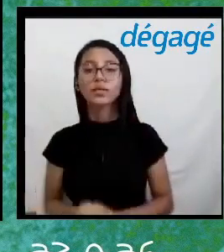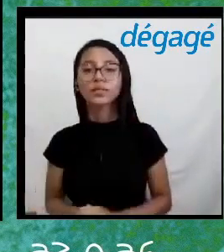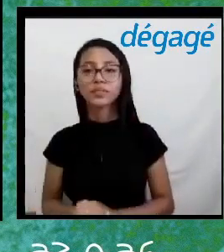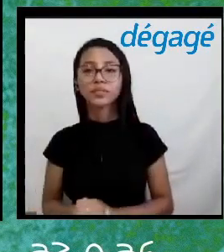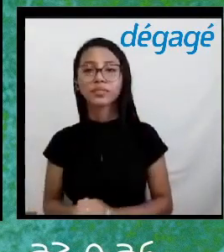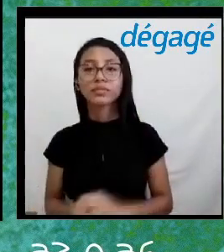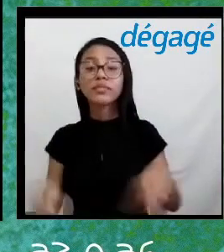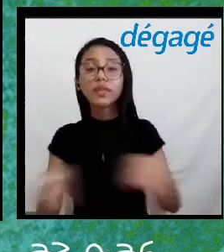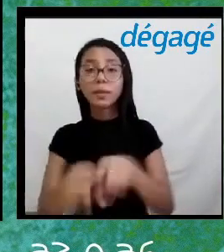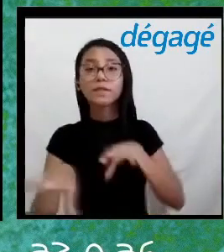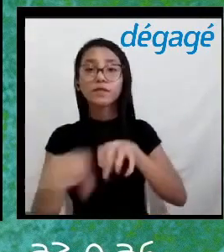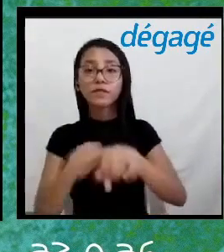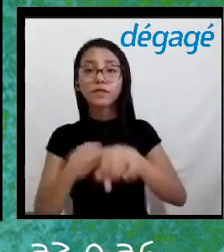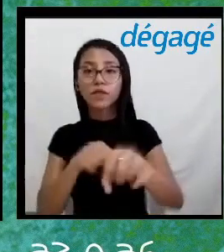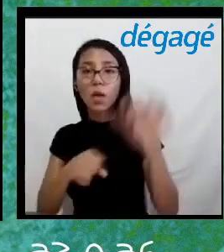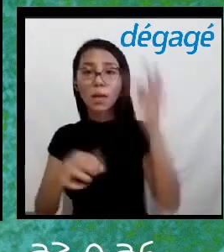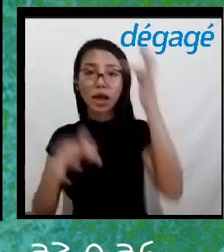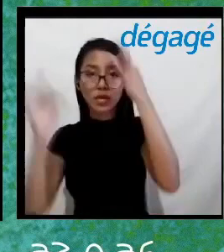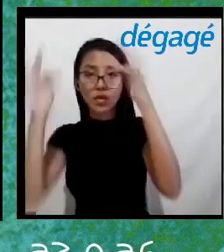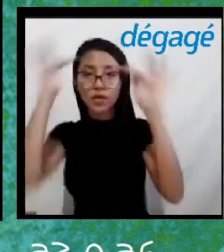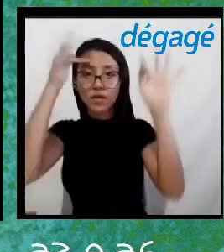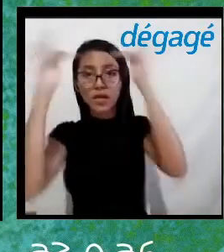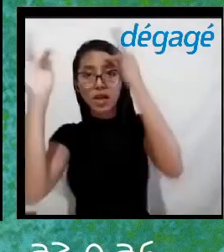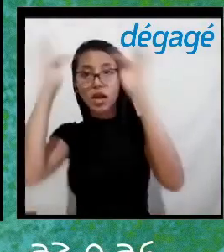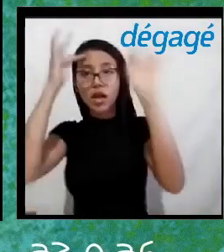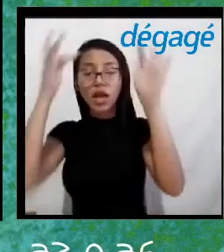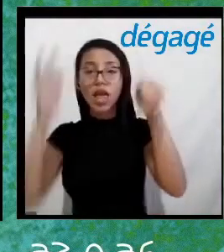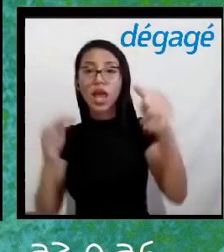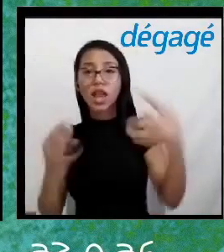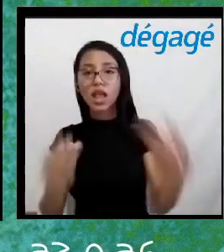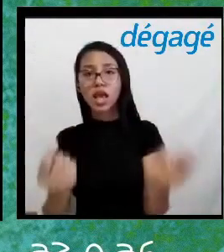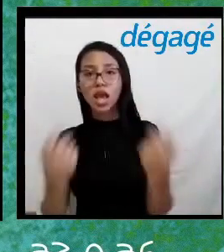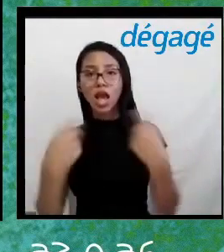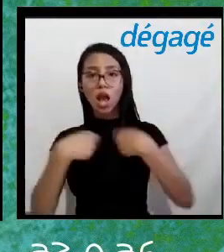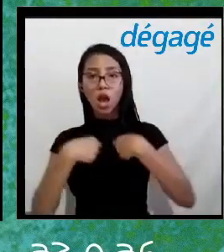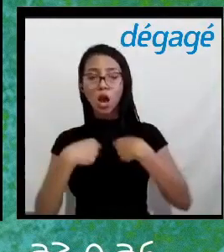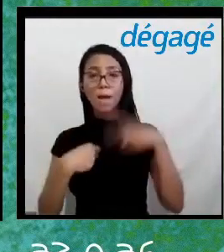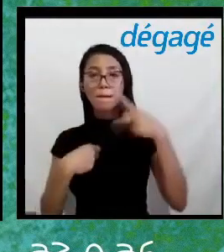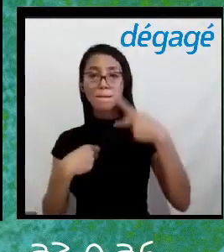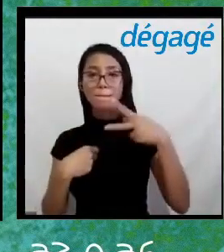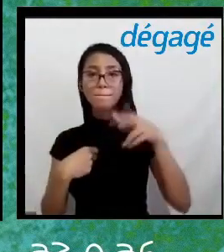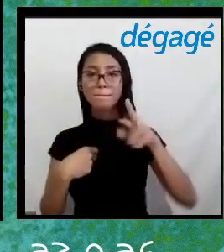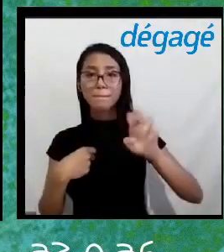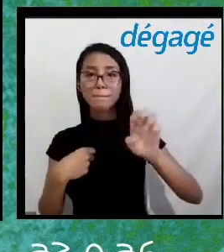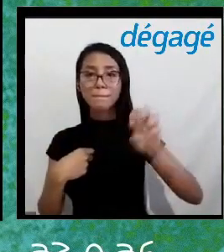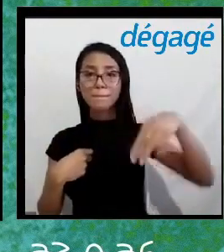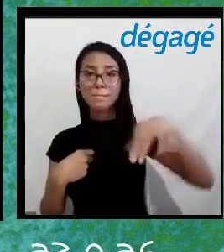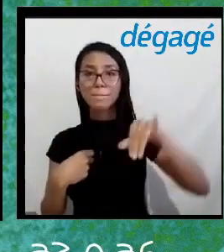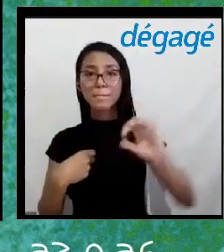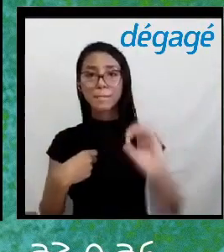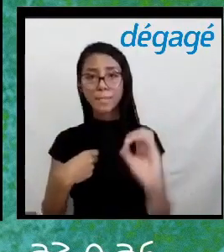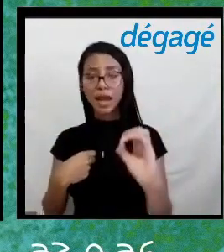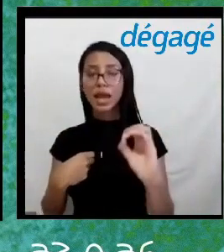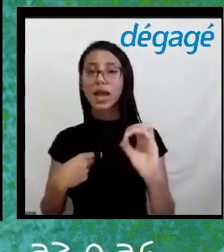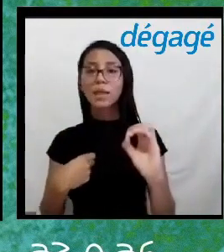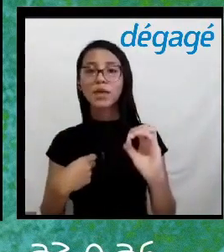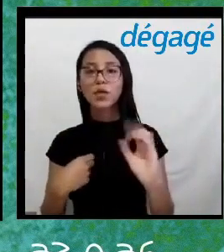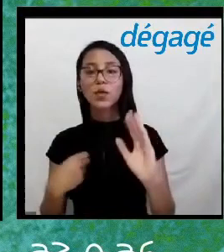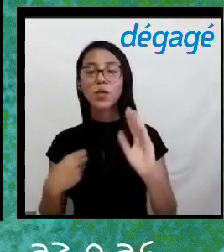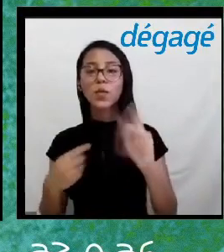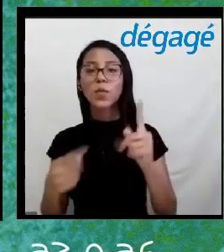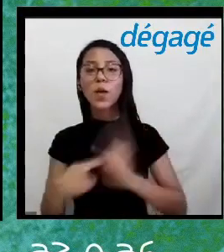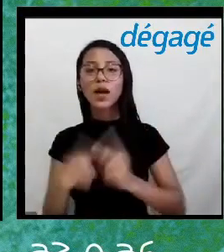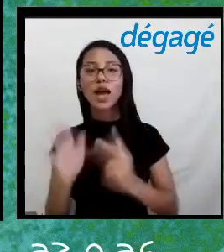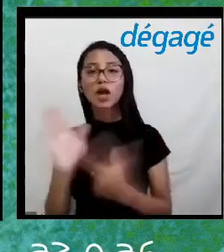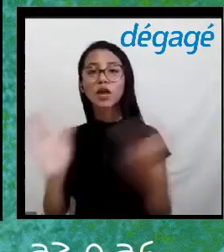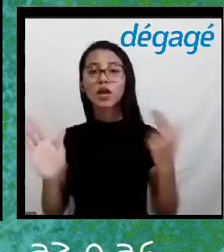filosofia. Ele ganhou o prêmio Jabuti de 2005 pela autoria do livro Explicando a Filosofia com